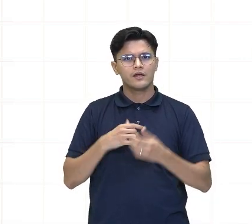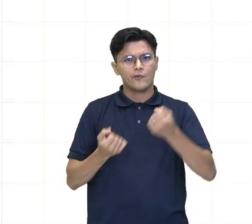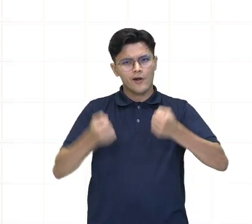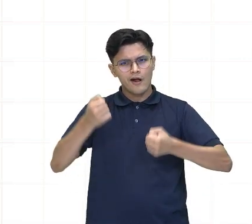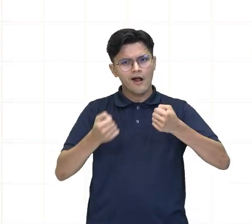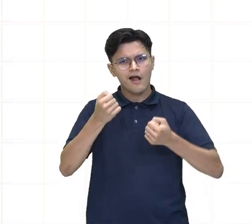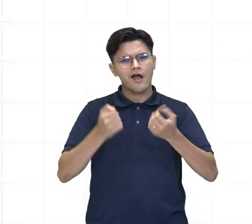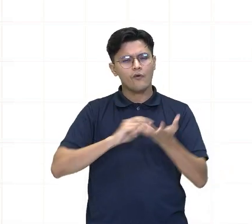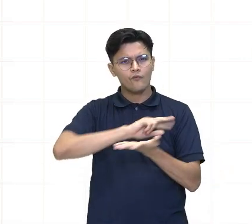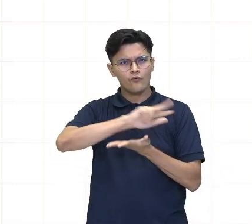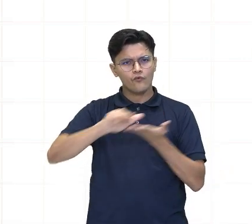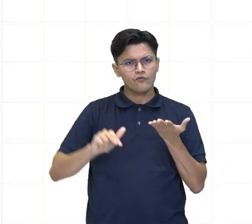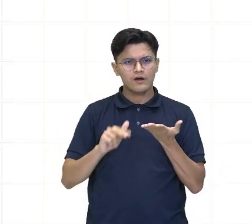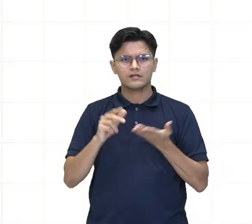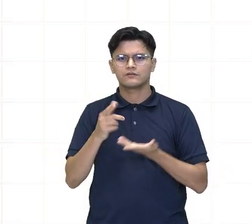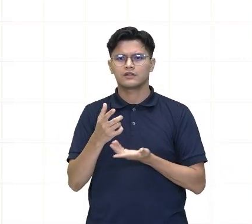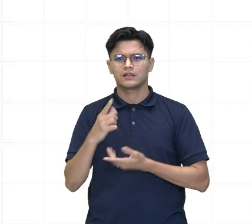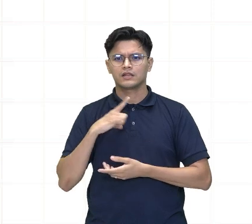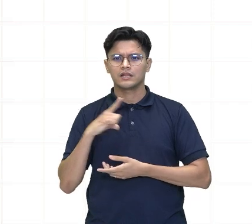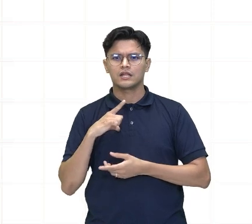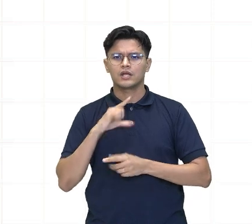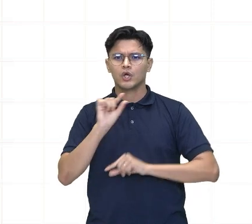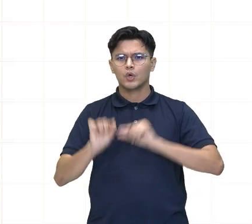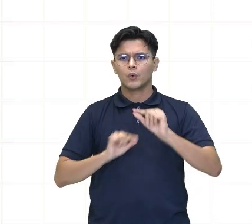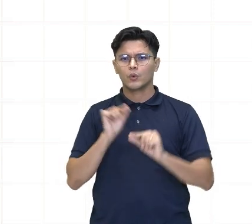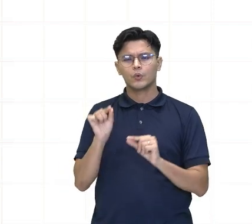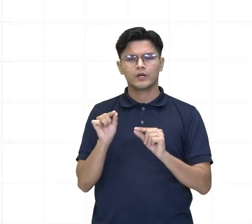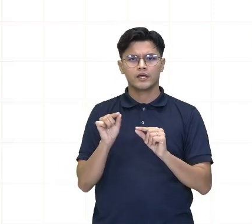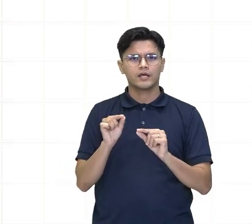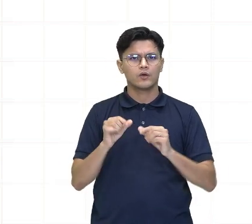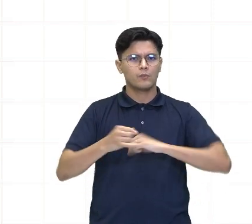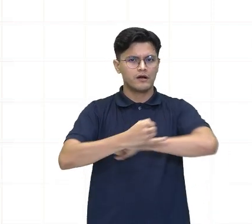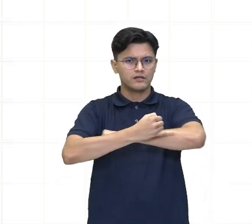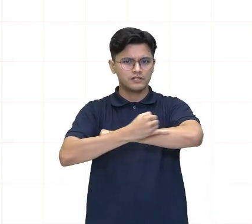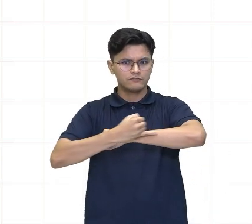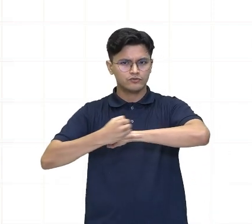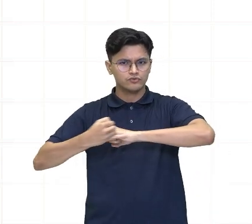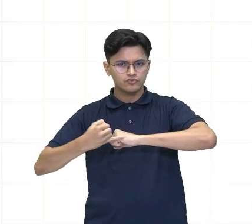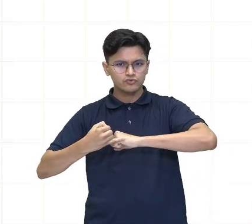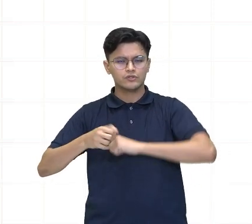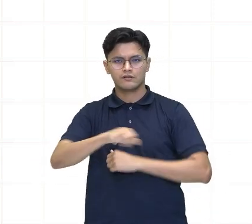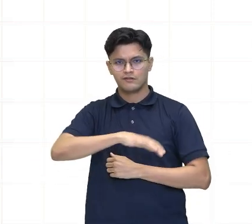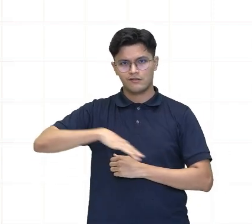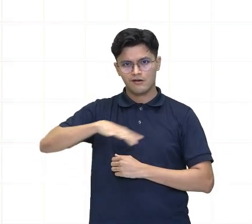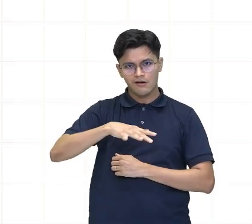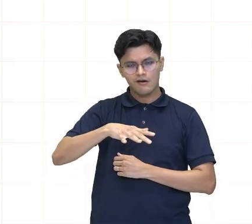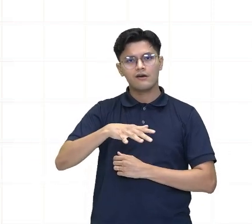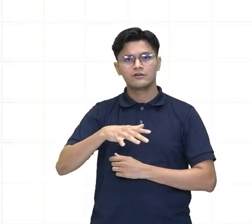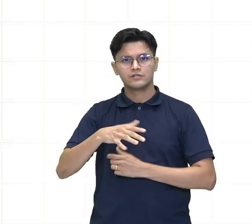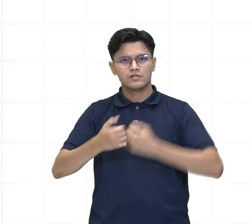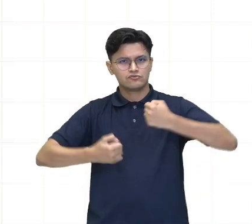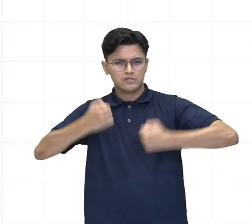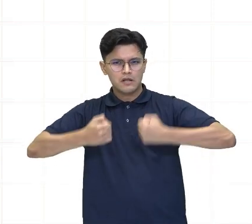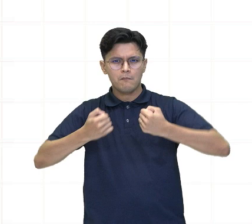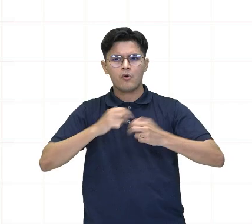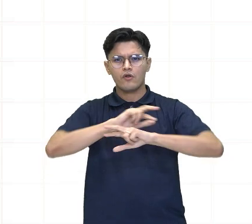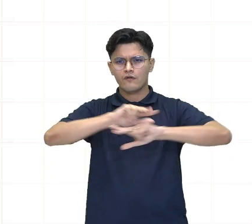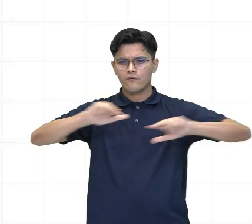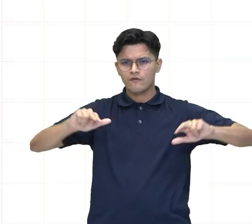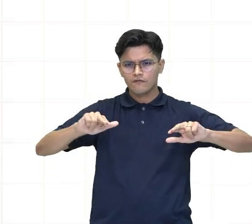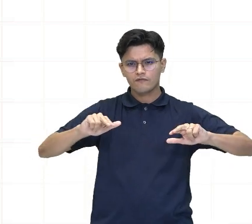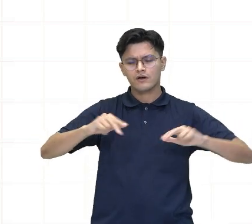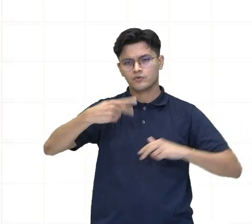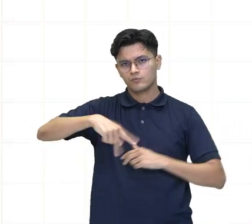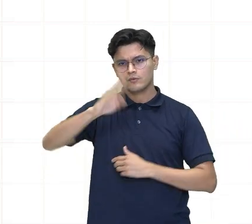Essa infraestrutura do setor de transporte no Brasil, a gente vai observar a predominância